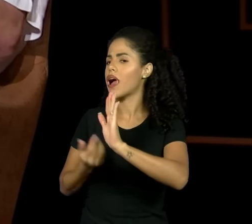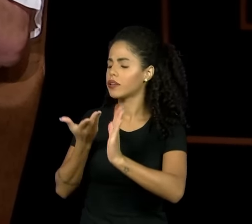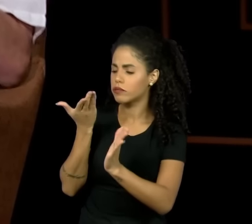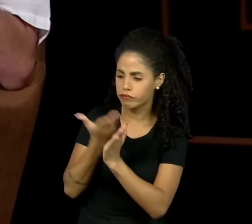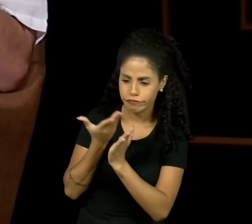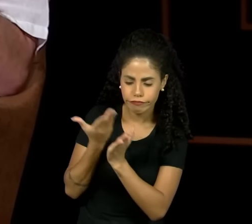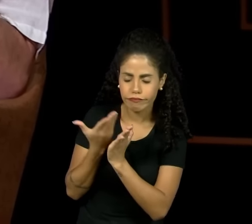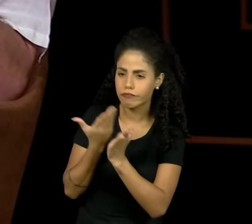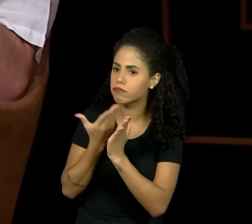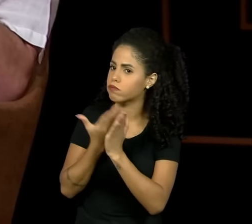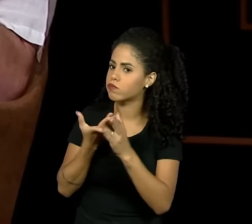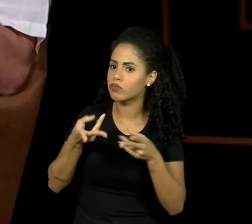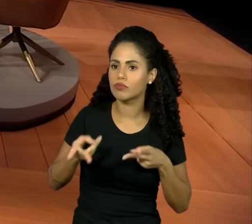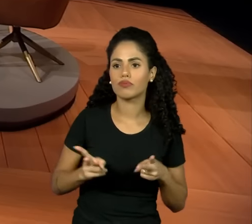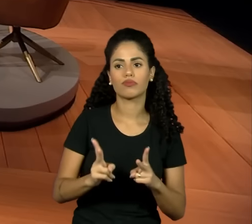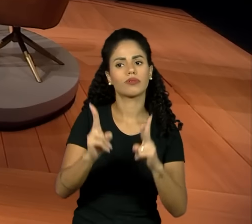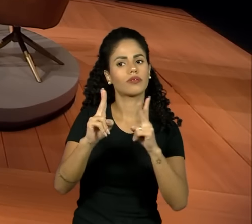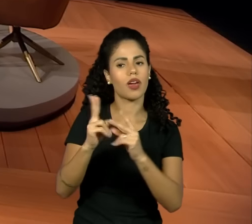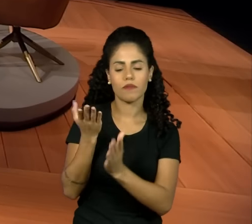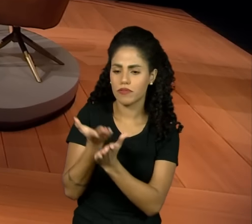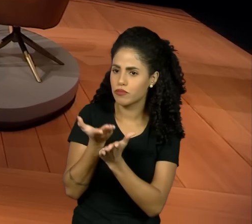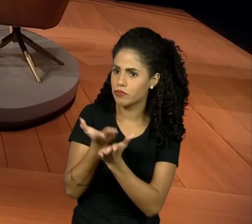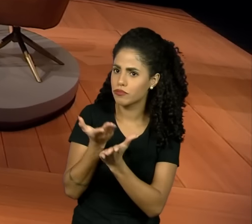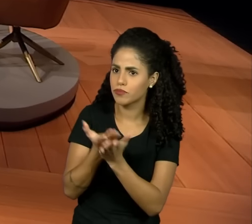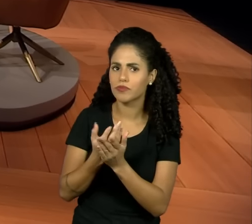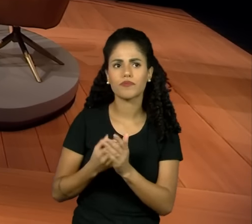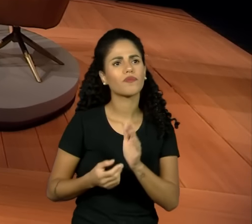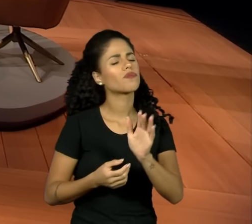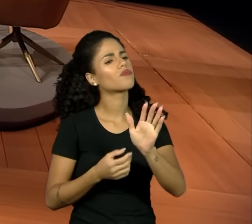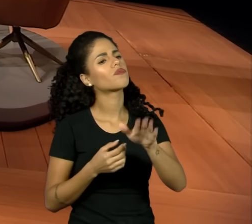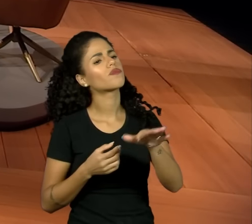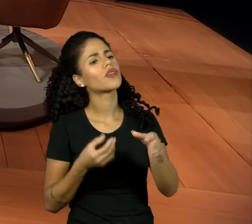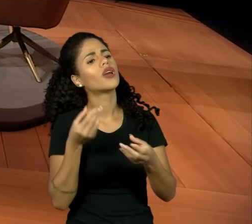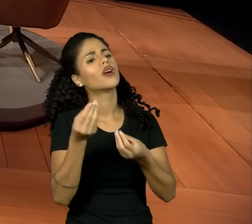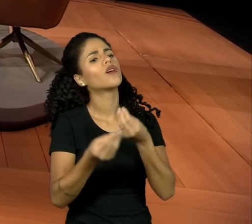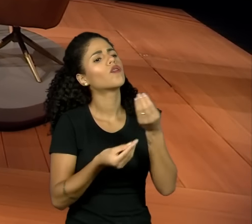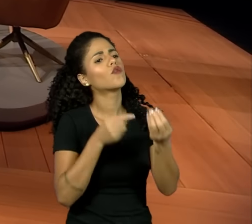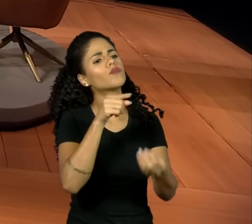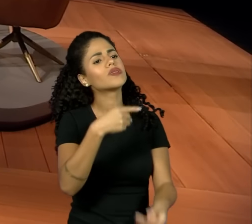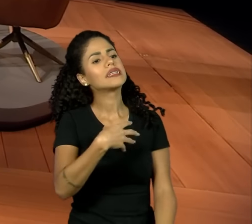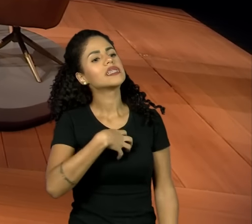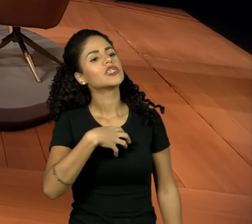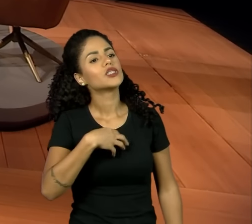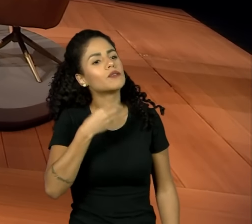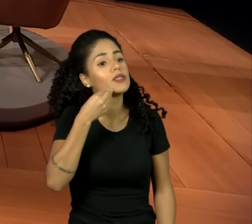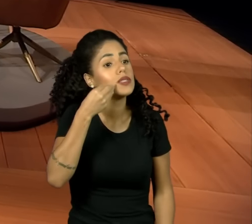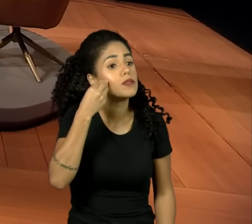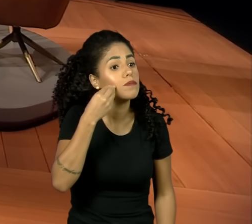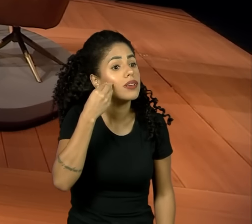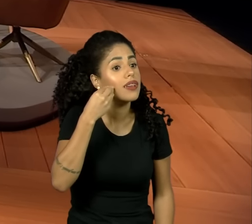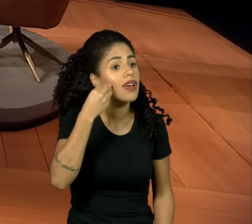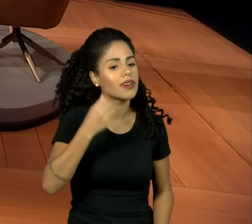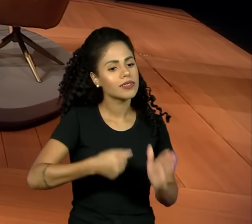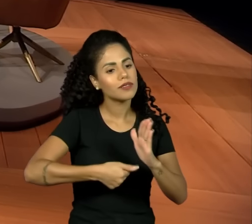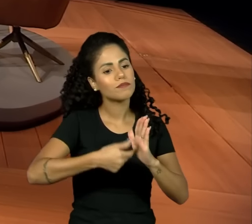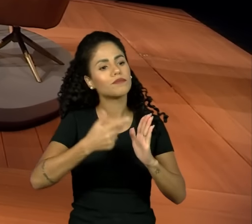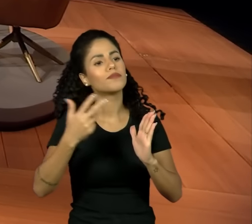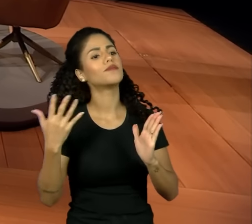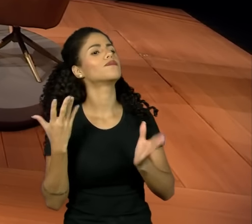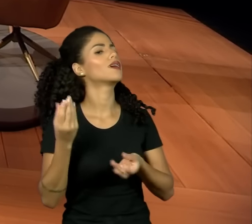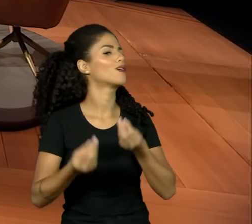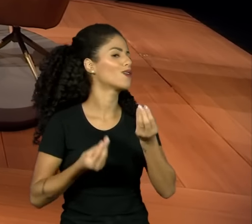né É então era um E como é que você se sentiu nessas Primeiras Experiências como ator vamos dizer